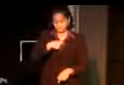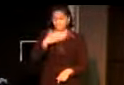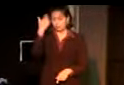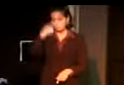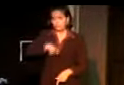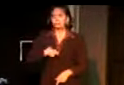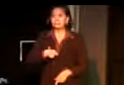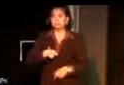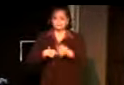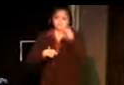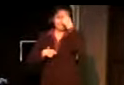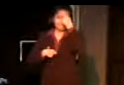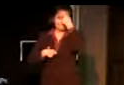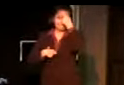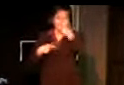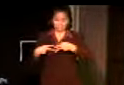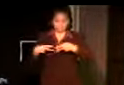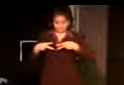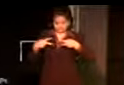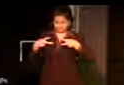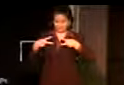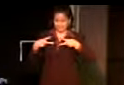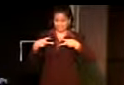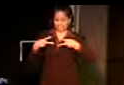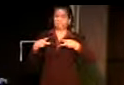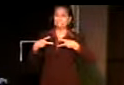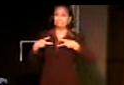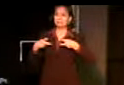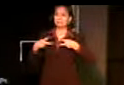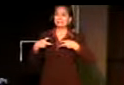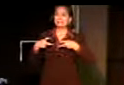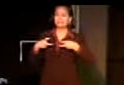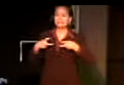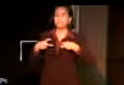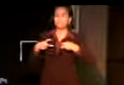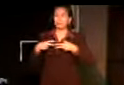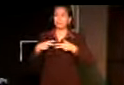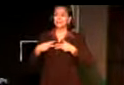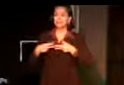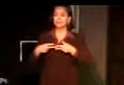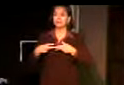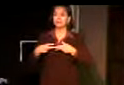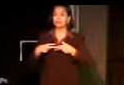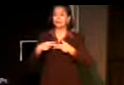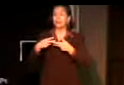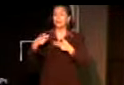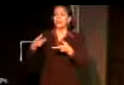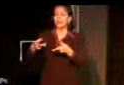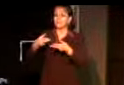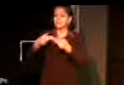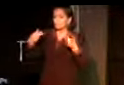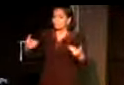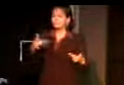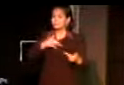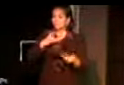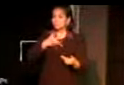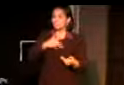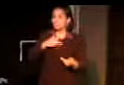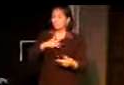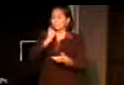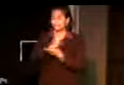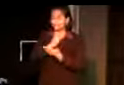se você tem notado que é alvo da misericórdia que ele partilha com você cada manhã que você